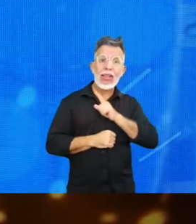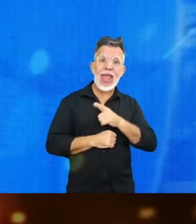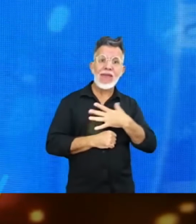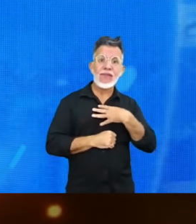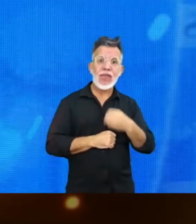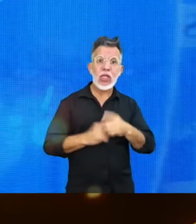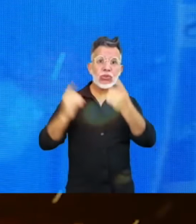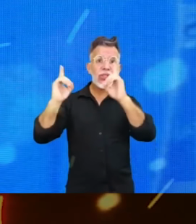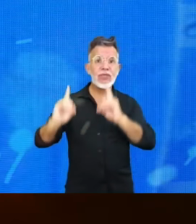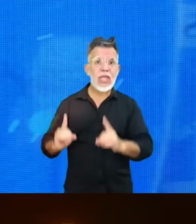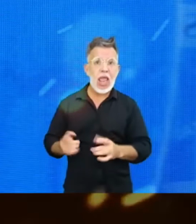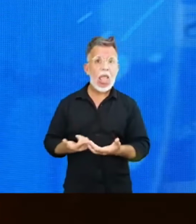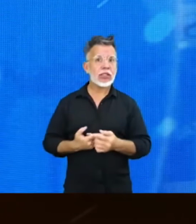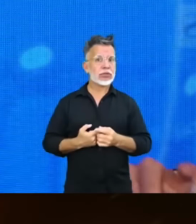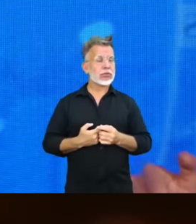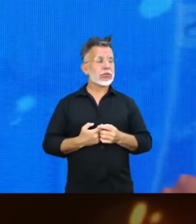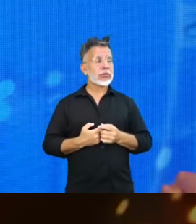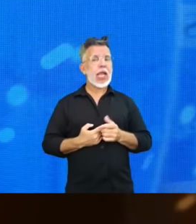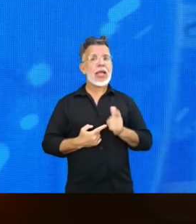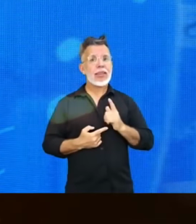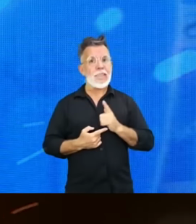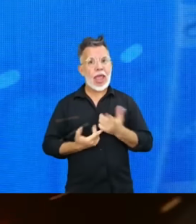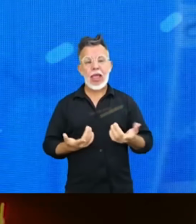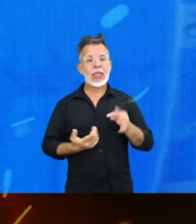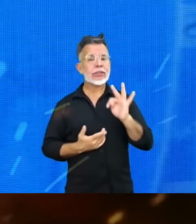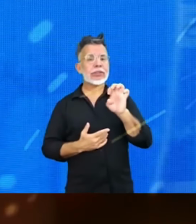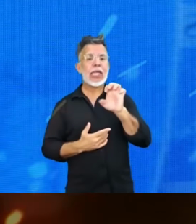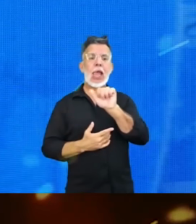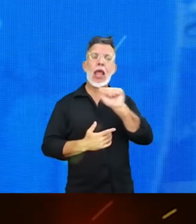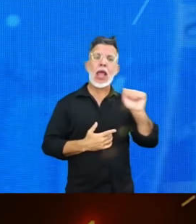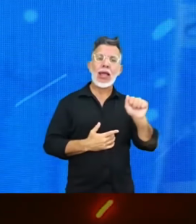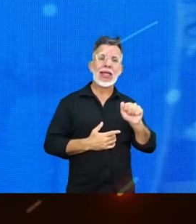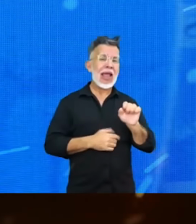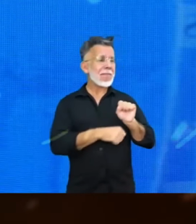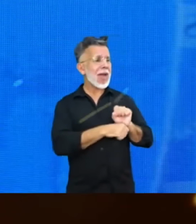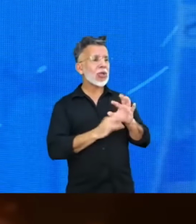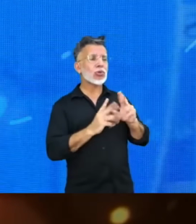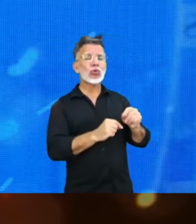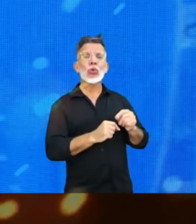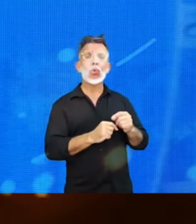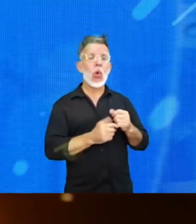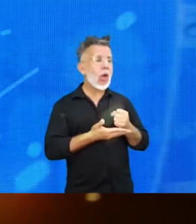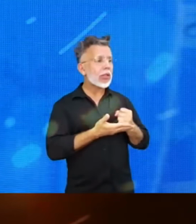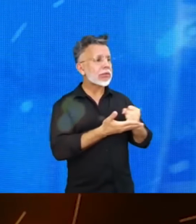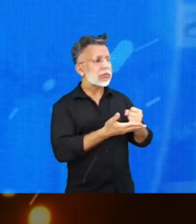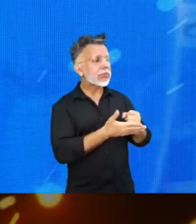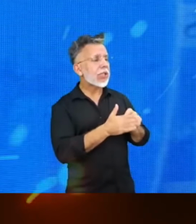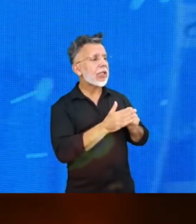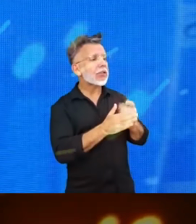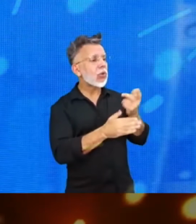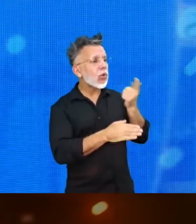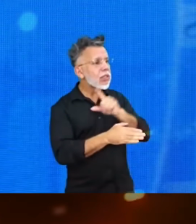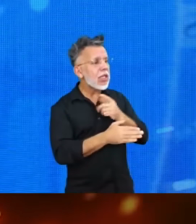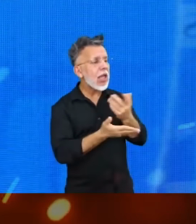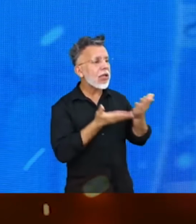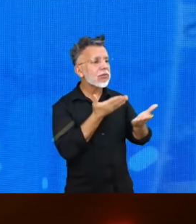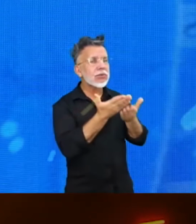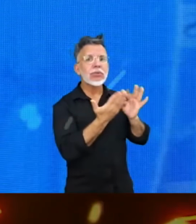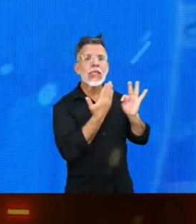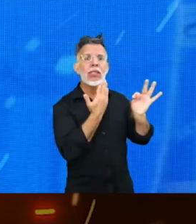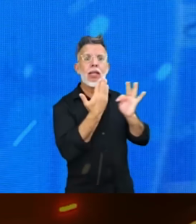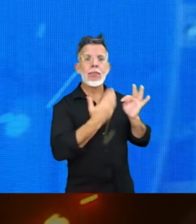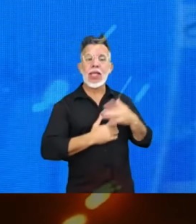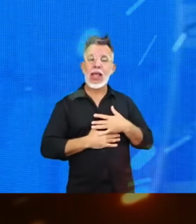mãe de crianças com deficiência que param tudo na sua vida para ir atrás do diagnóstico das terapias a saúde mental dessas mulheres tá em